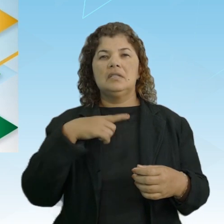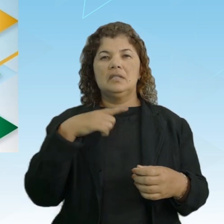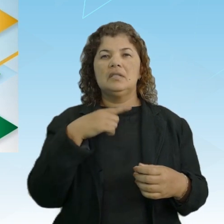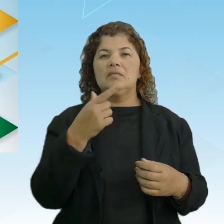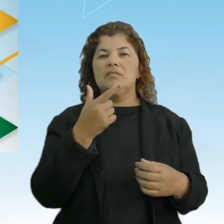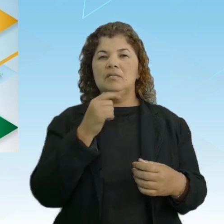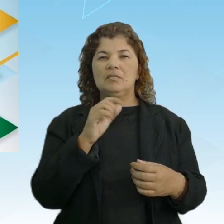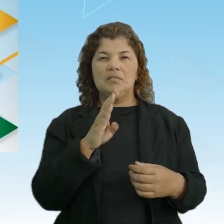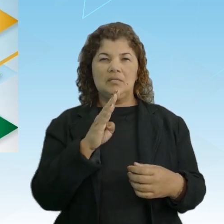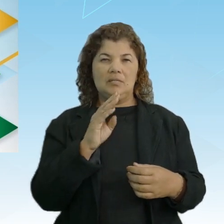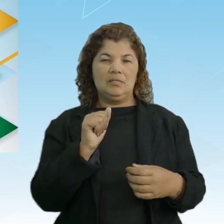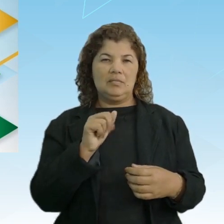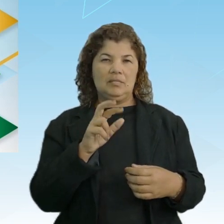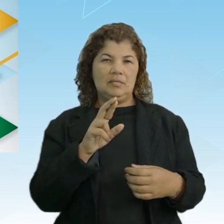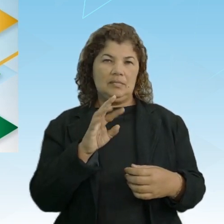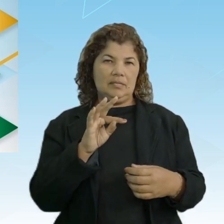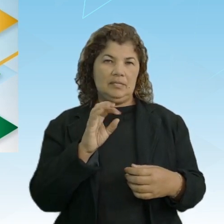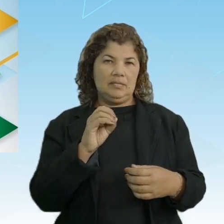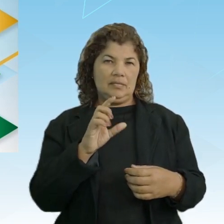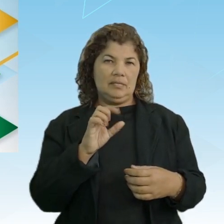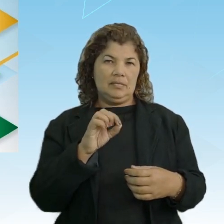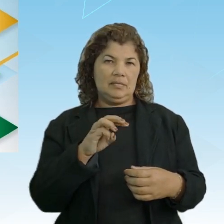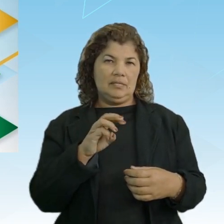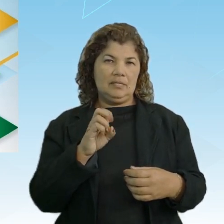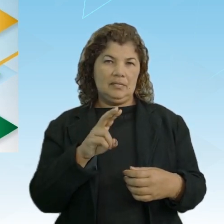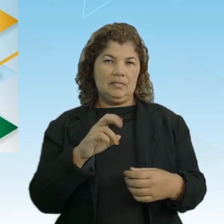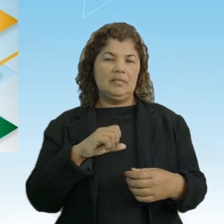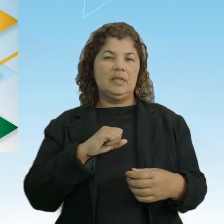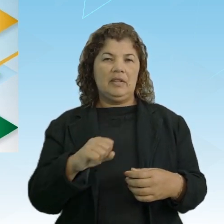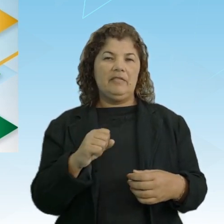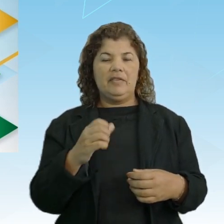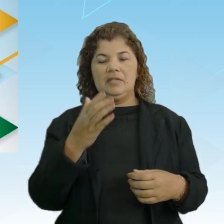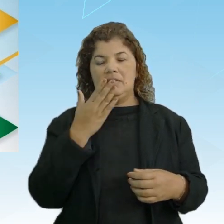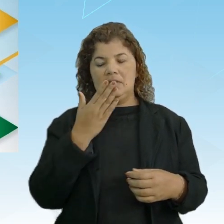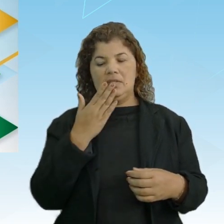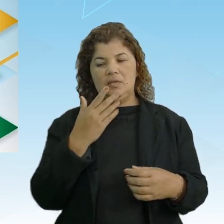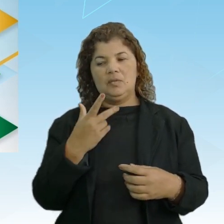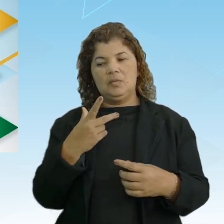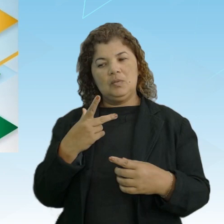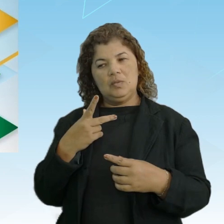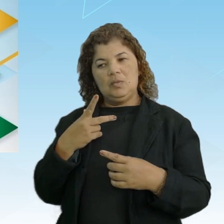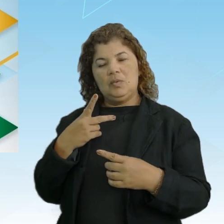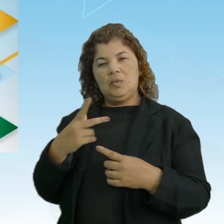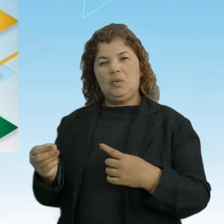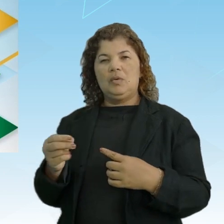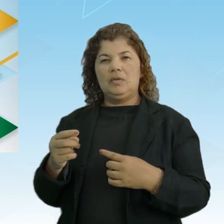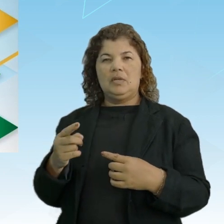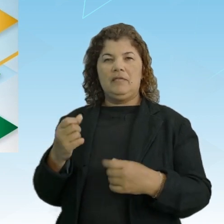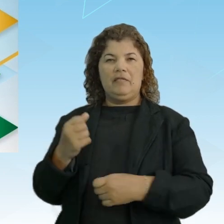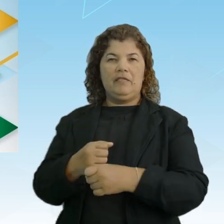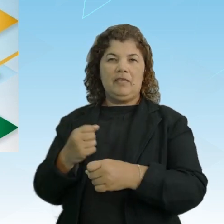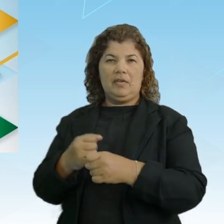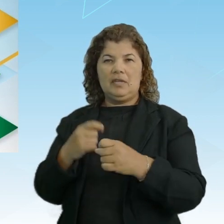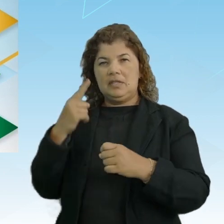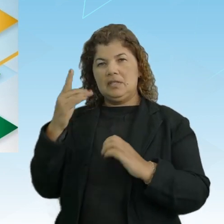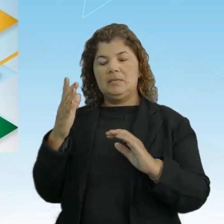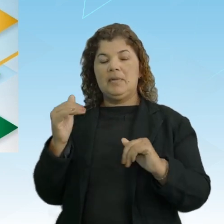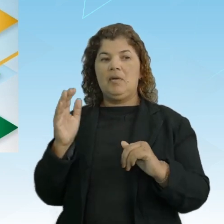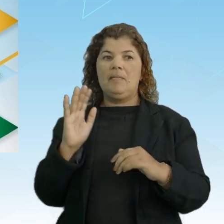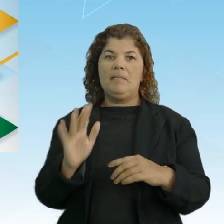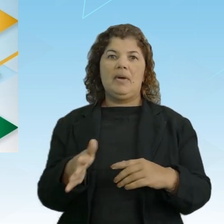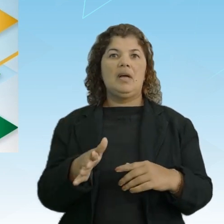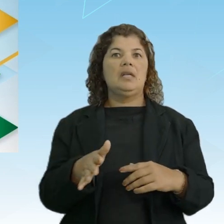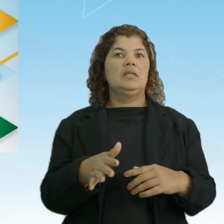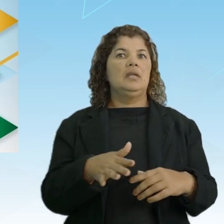foi o maior nome de defesa dos índios contra a violência espanhola. Mesmo assim, a